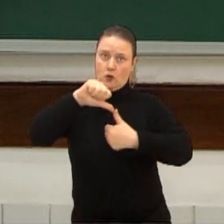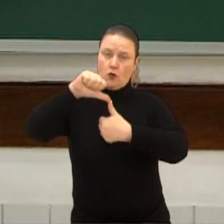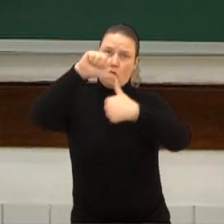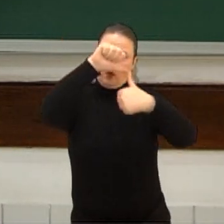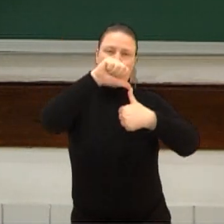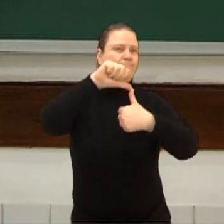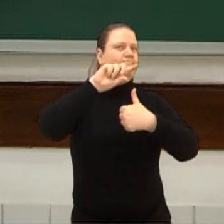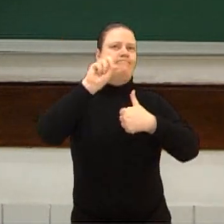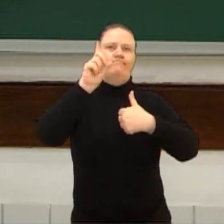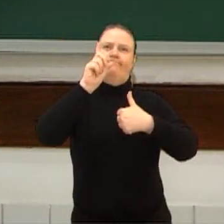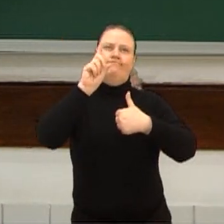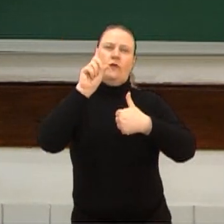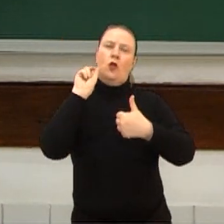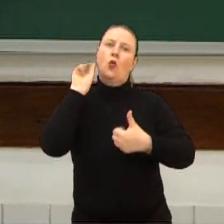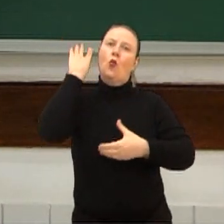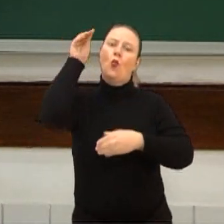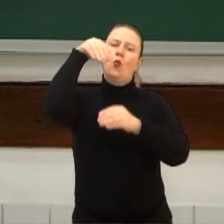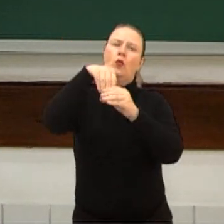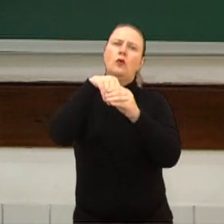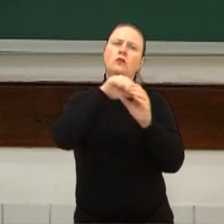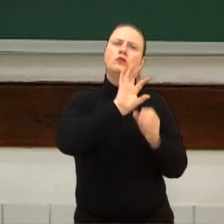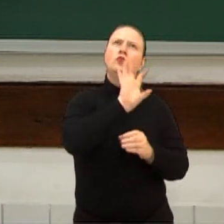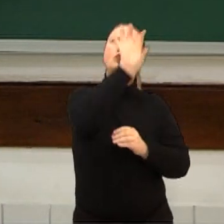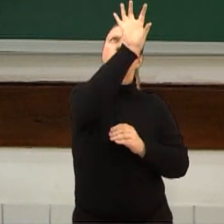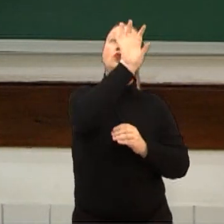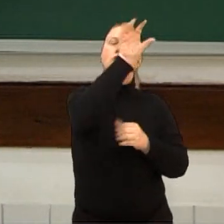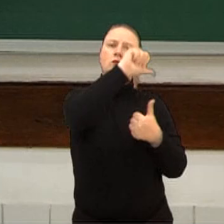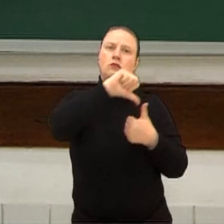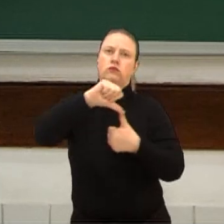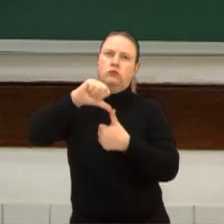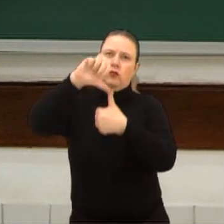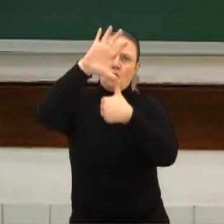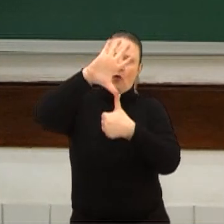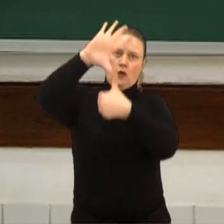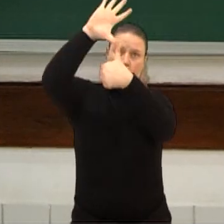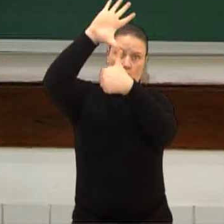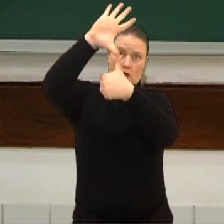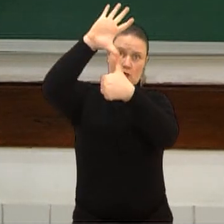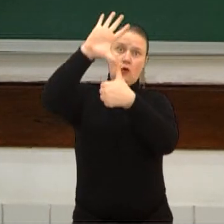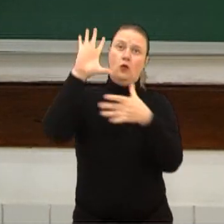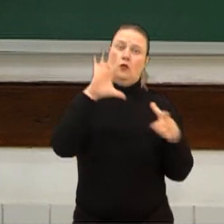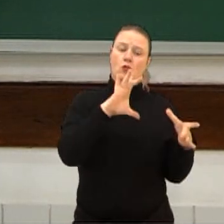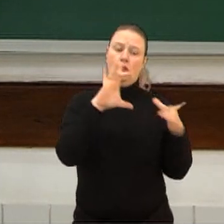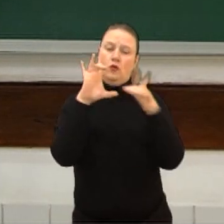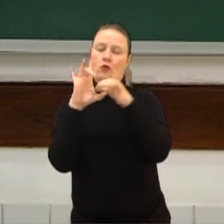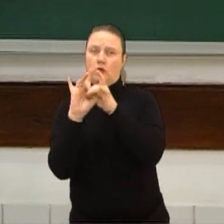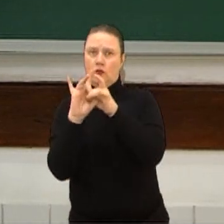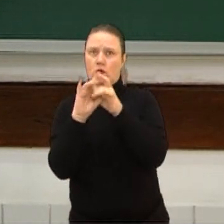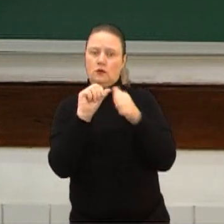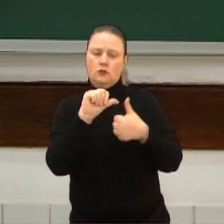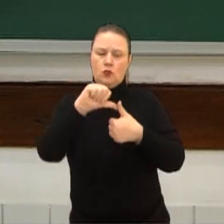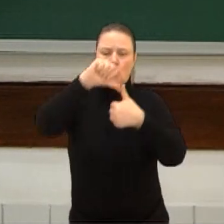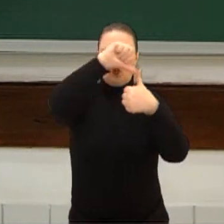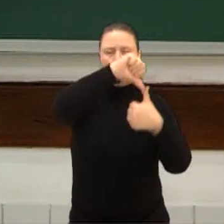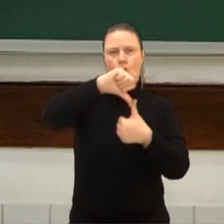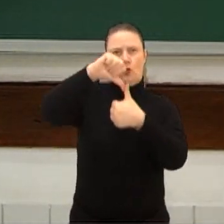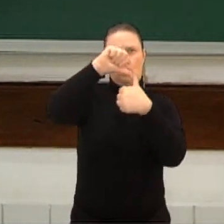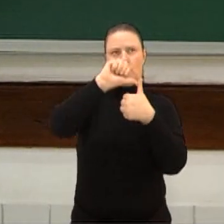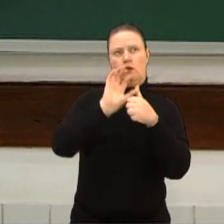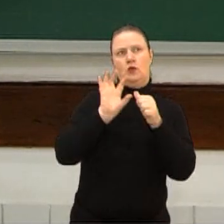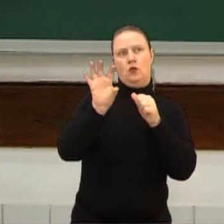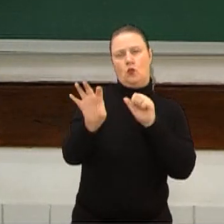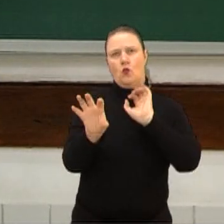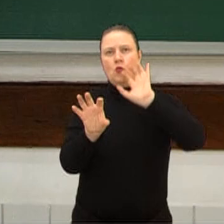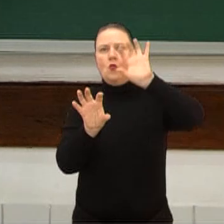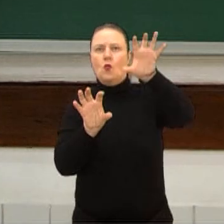México, dentro da configuração física, está na América do Norte. Então, o contexto da América Central são essas duas